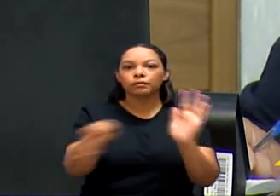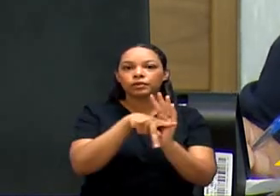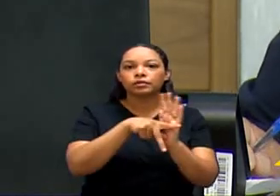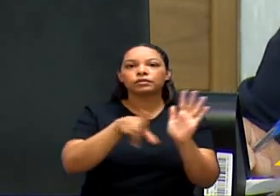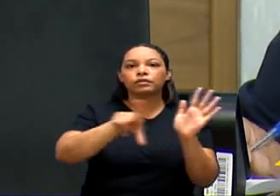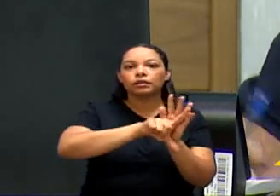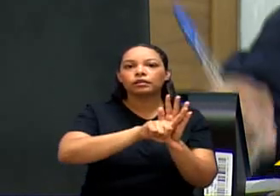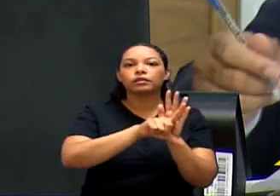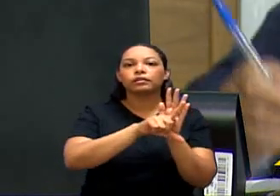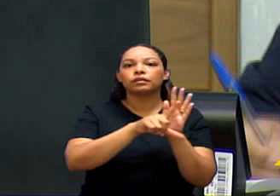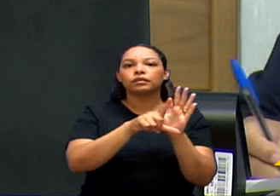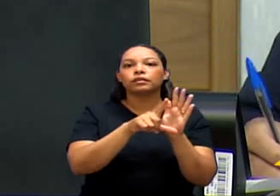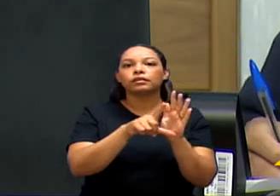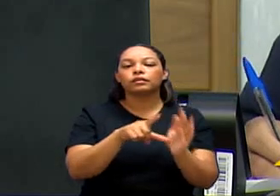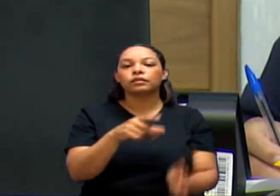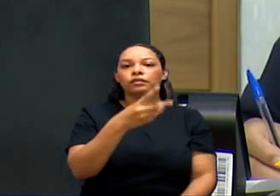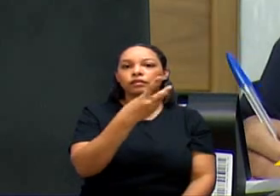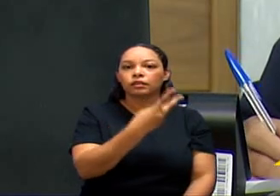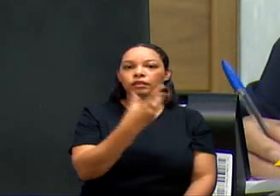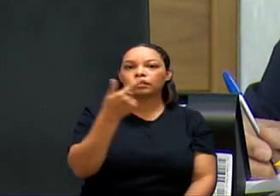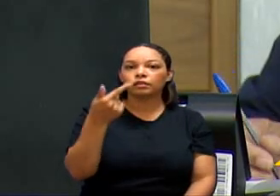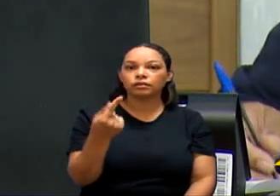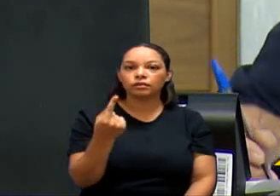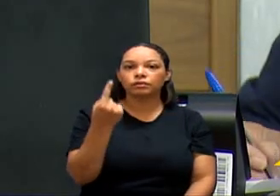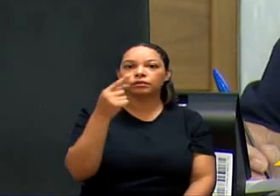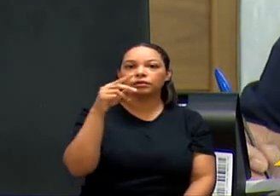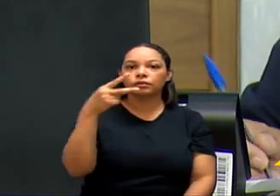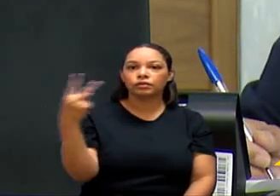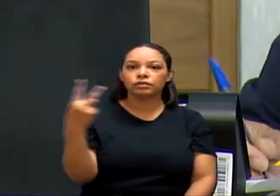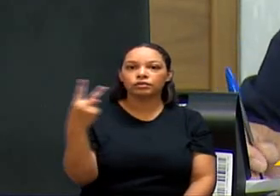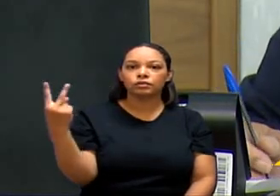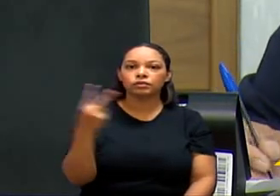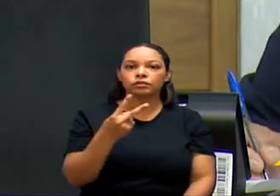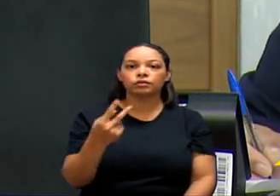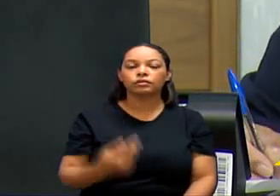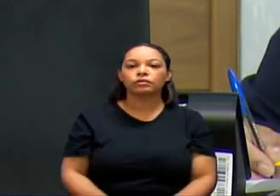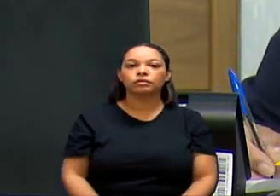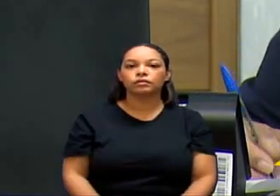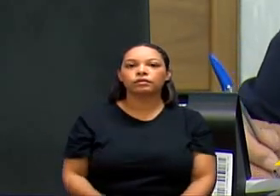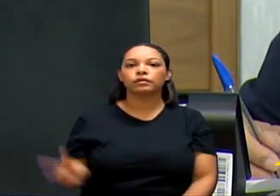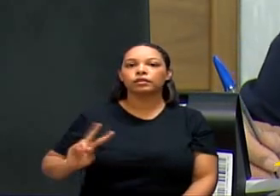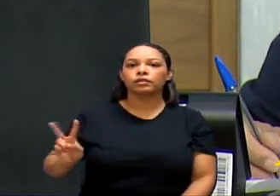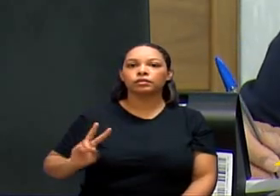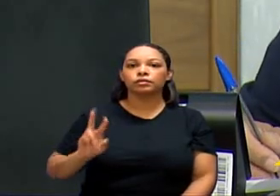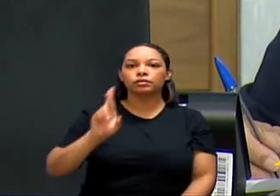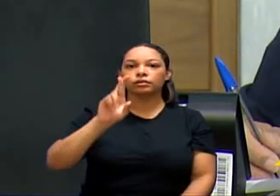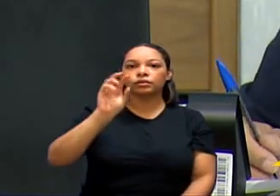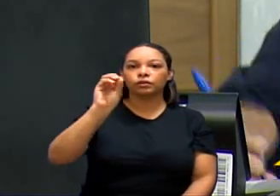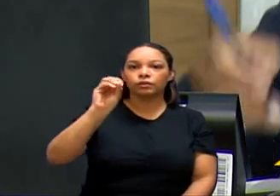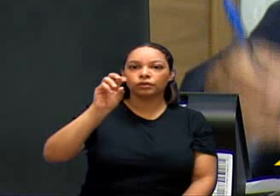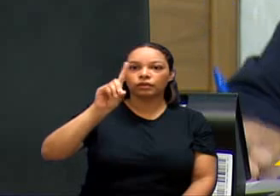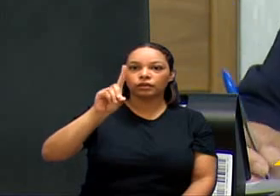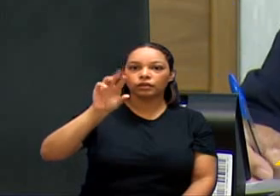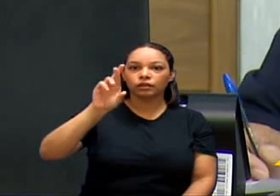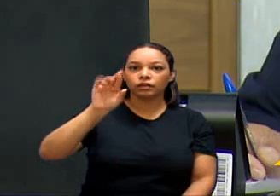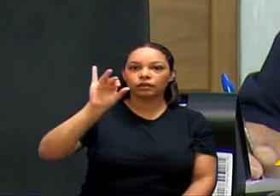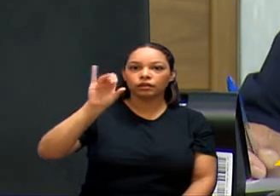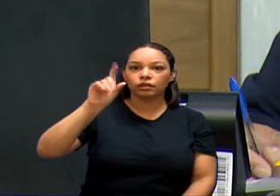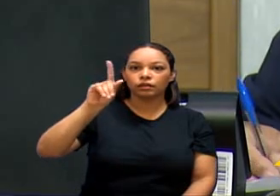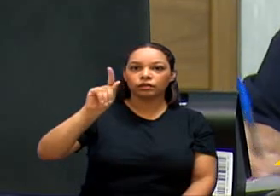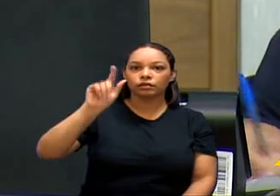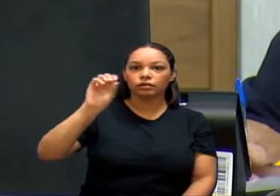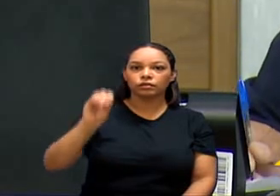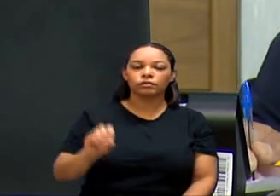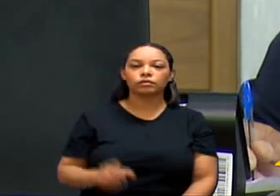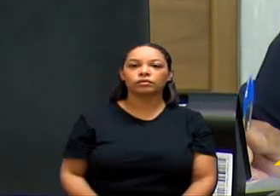segunda discussão, projeto 31-22, do vereador Rodrigo, que institui o dia do desapego. Eu